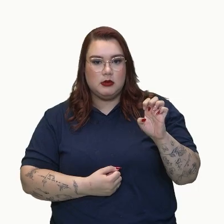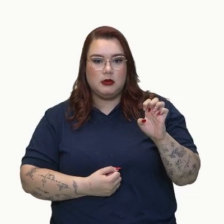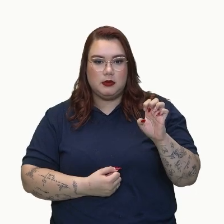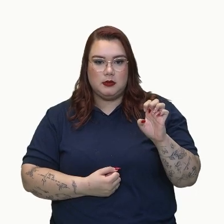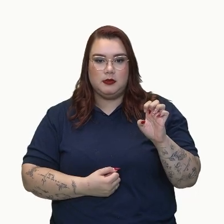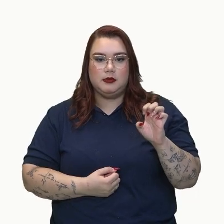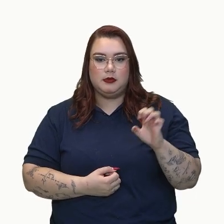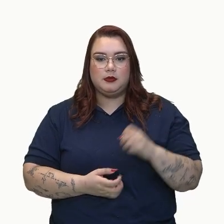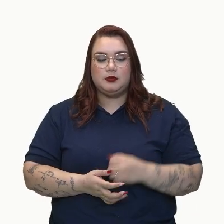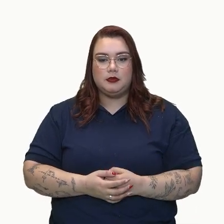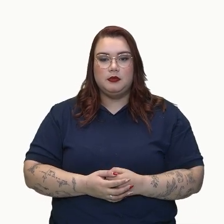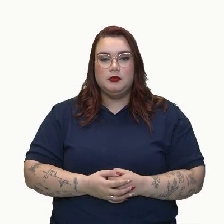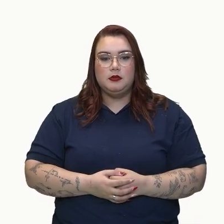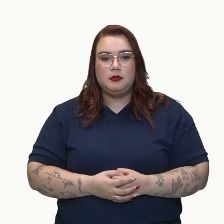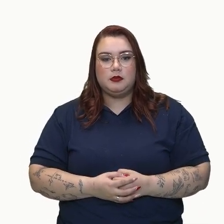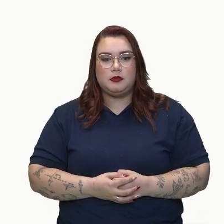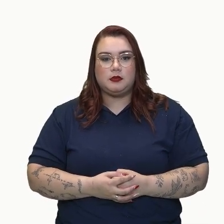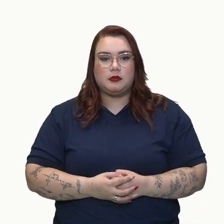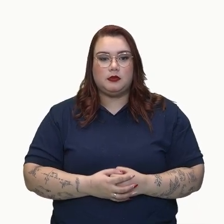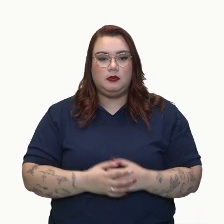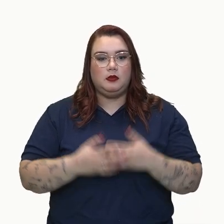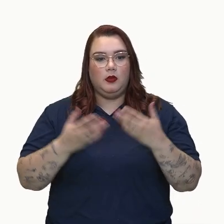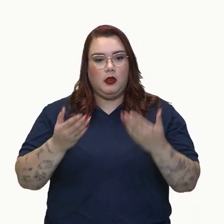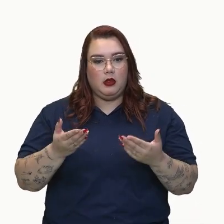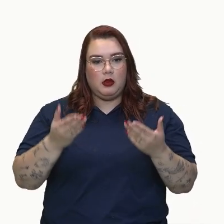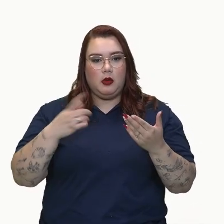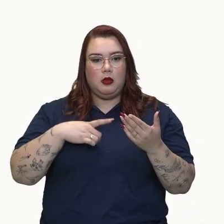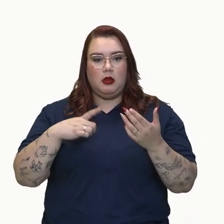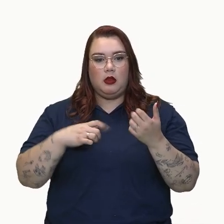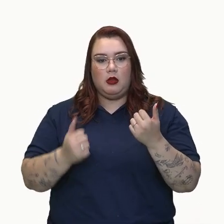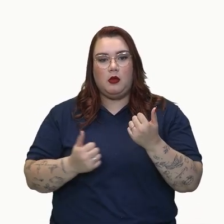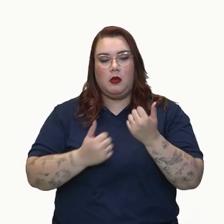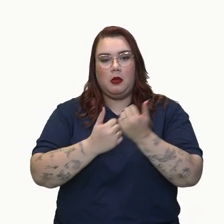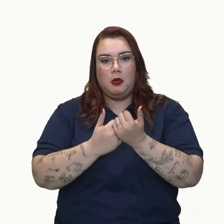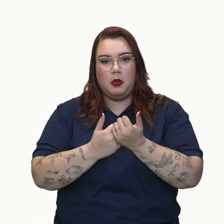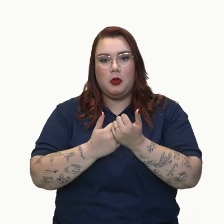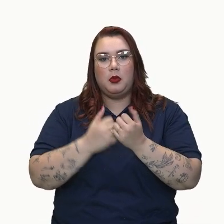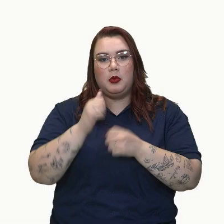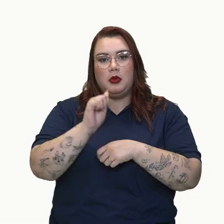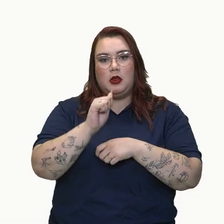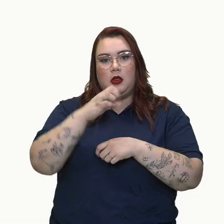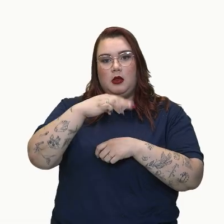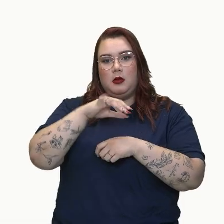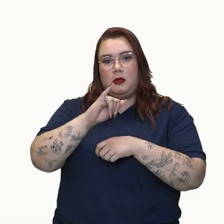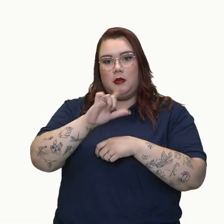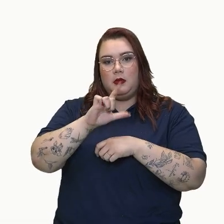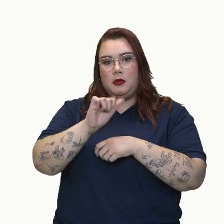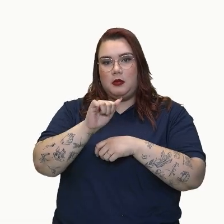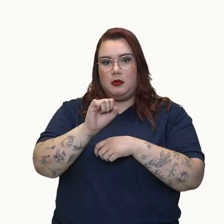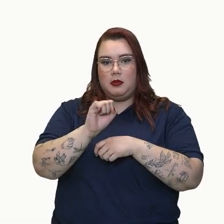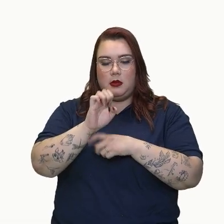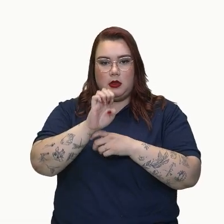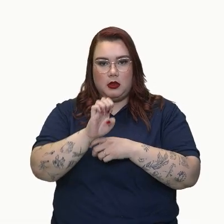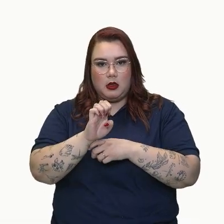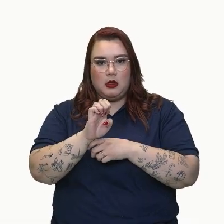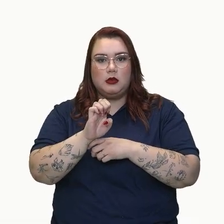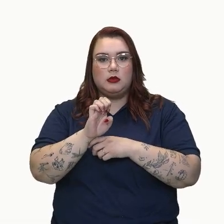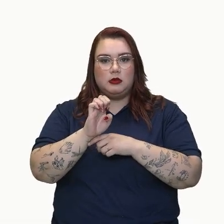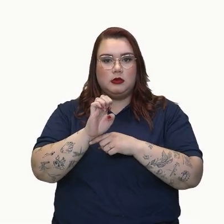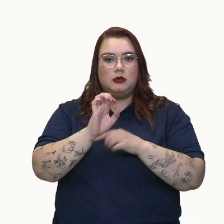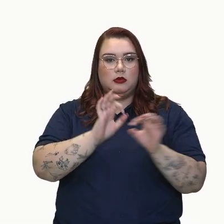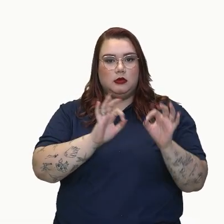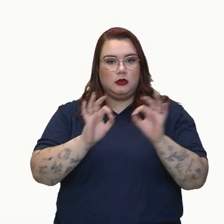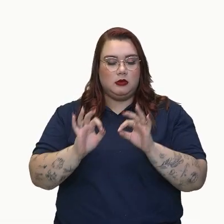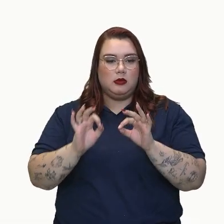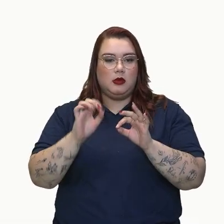E quem é que vai ajudar isso a acontecer é a amilase, tá? É ela que